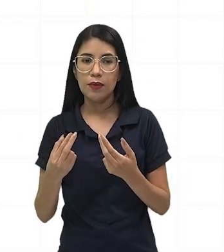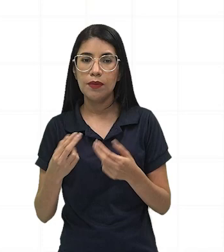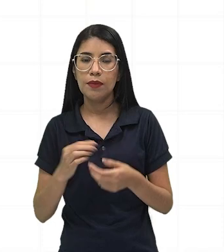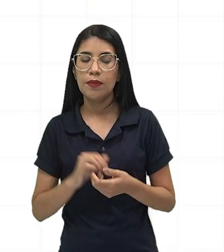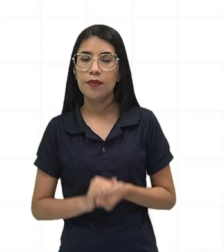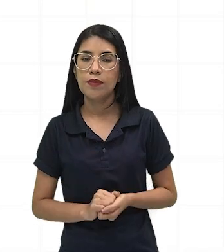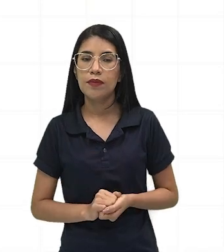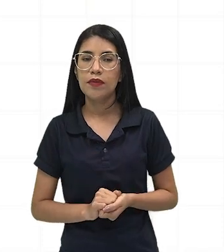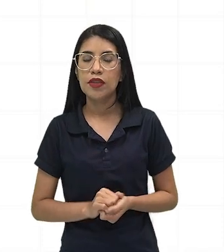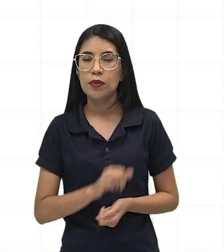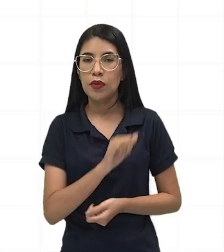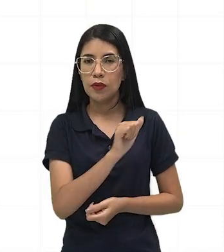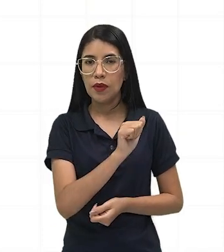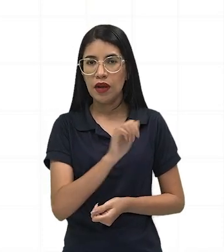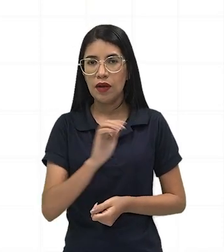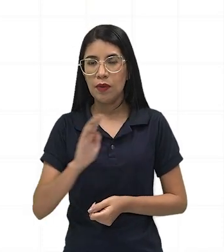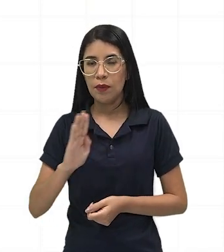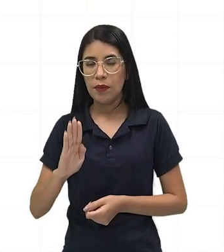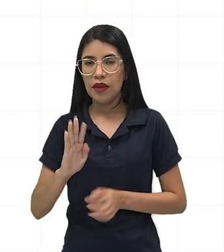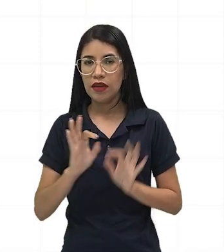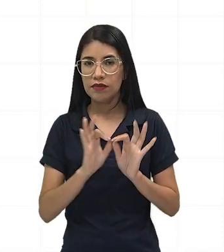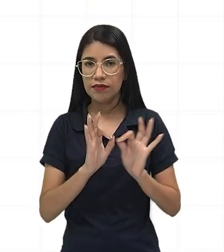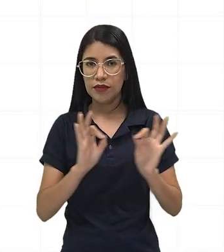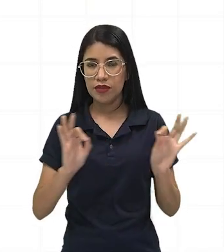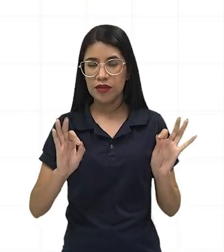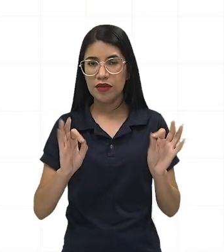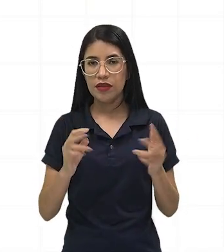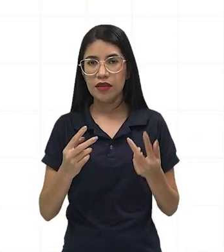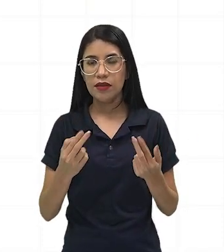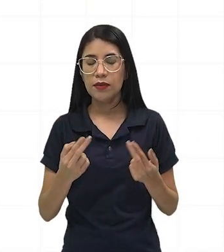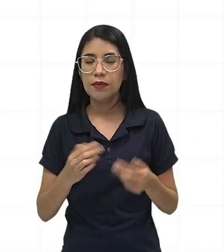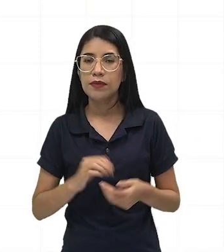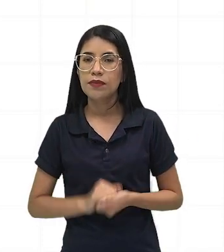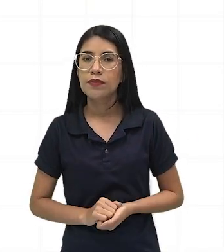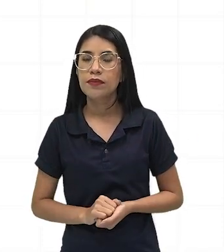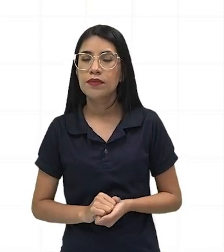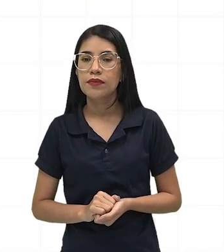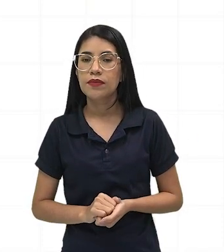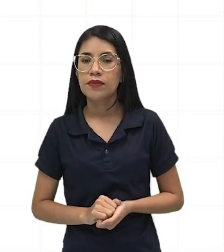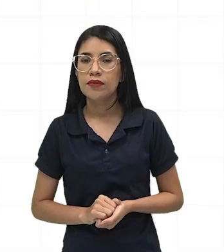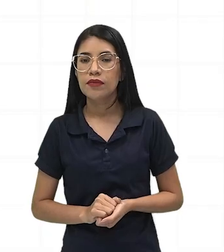pontos A e B distintos. Então aqui nós temos